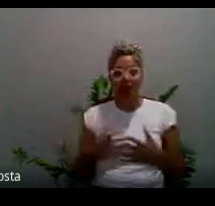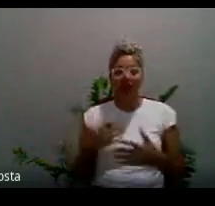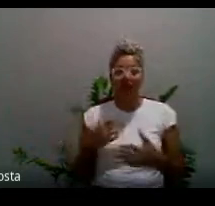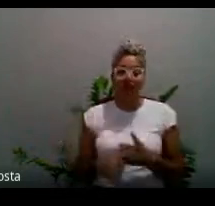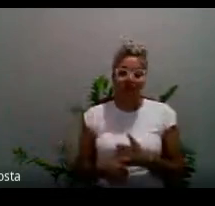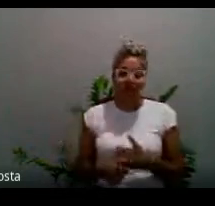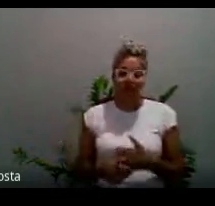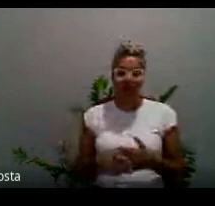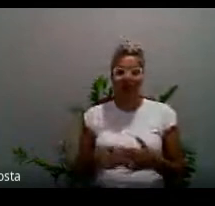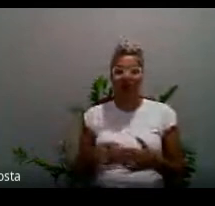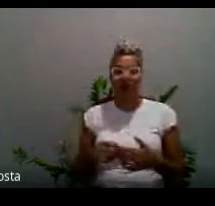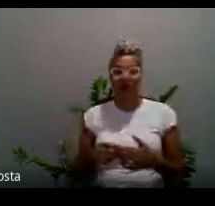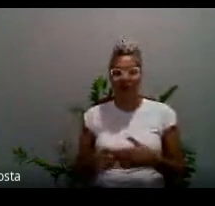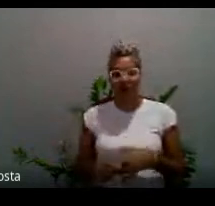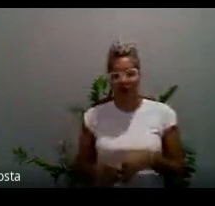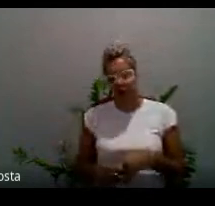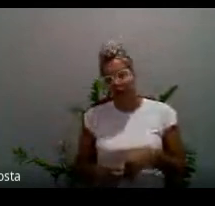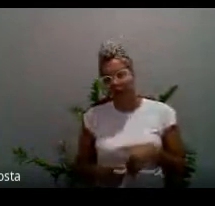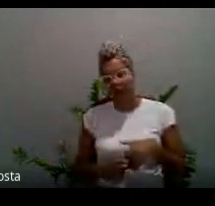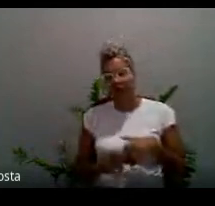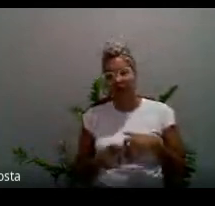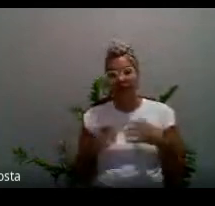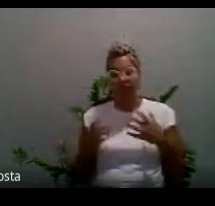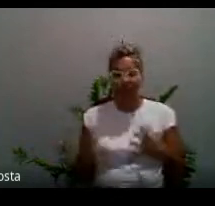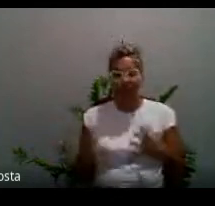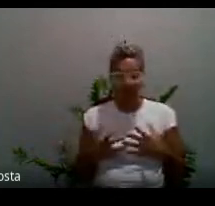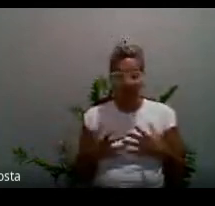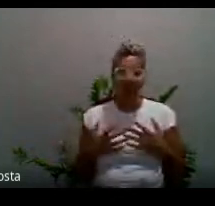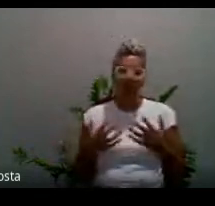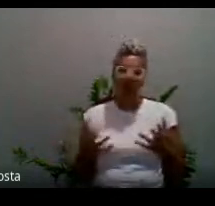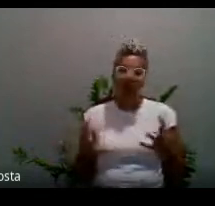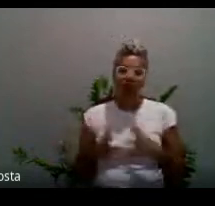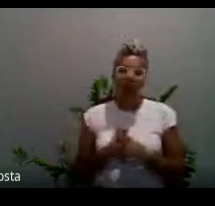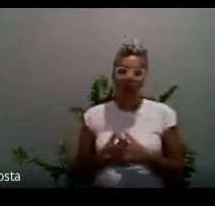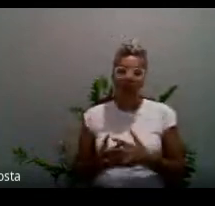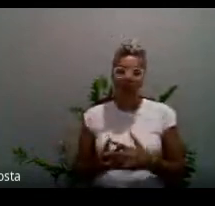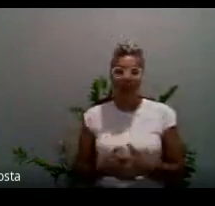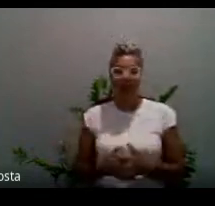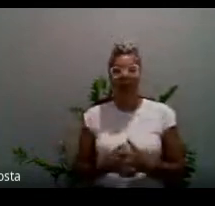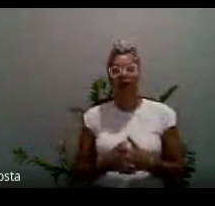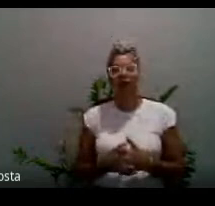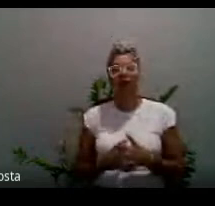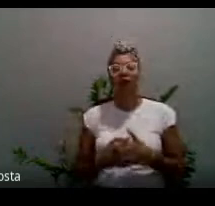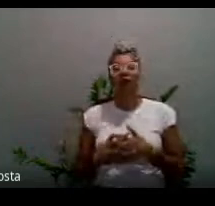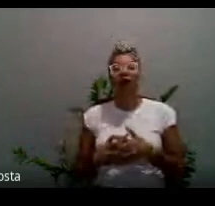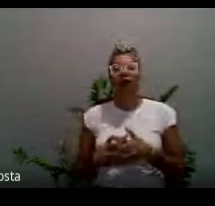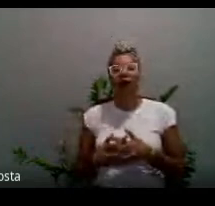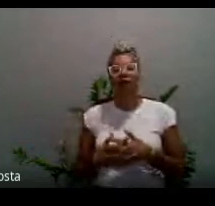melhorar, né, a visibilidade, a interface do site, a usabilidade. A gente juntou esses interesses